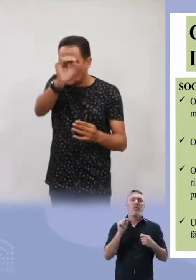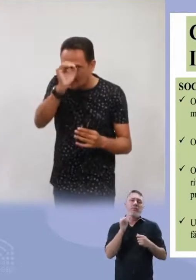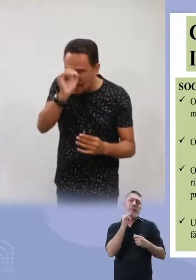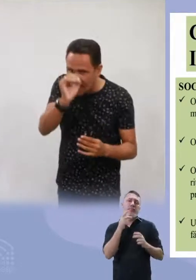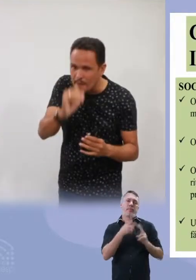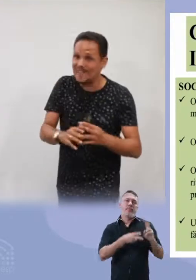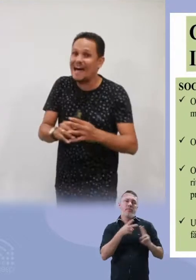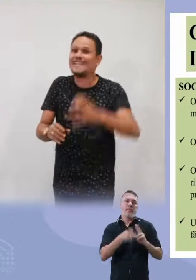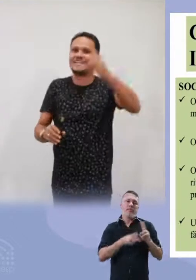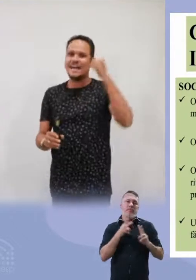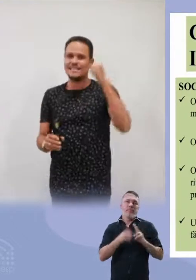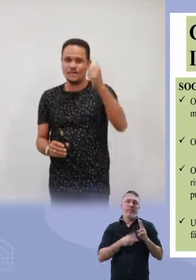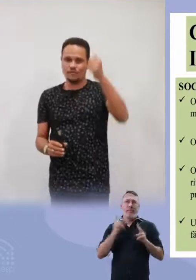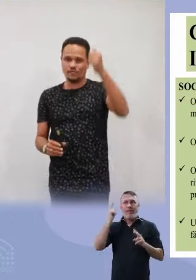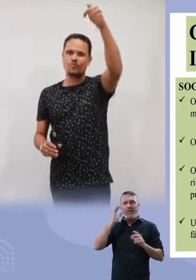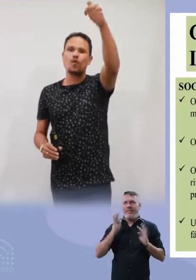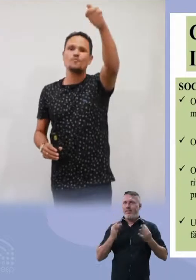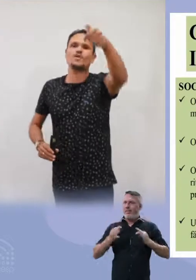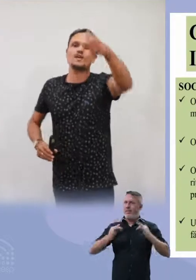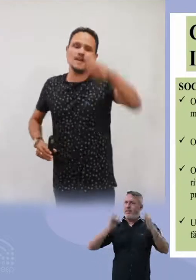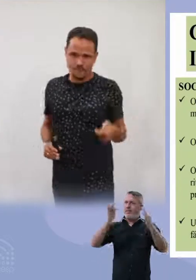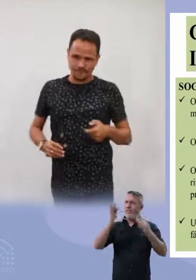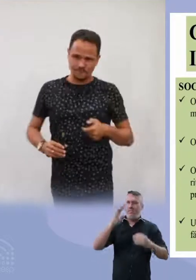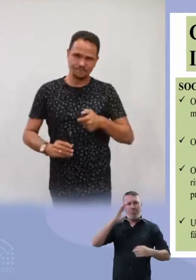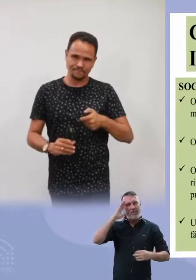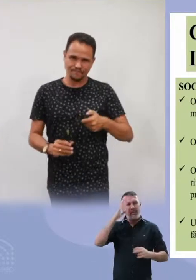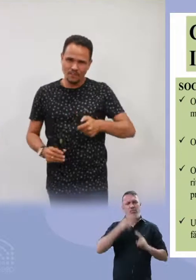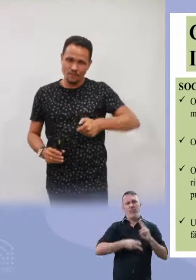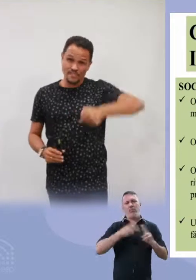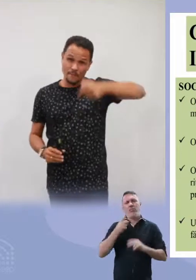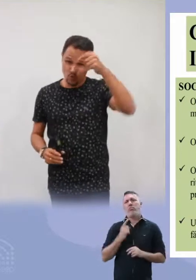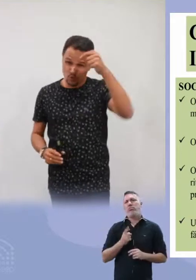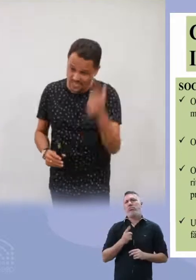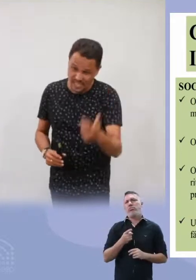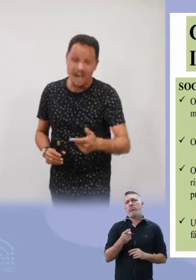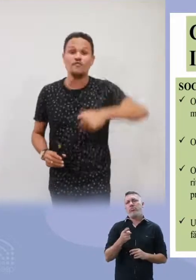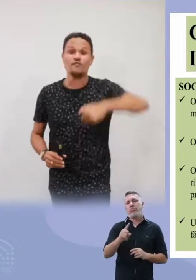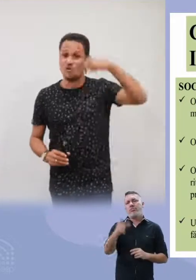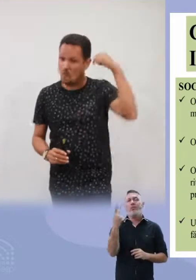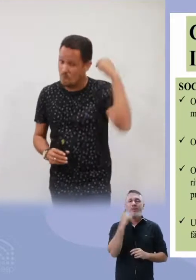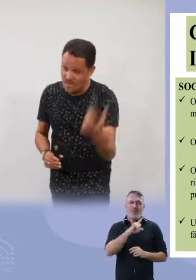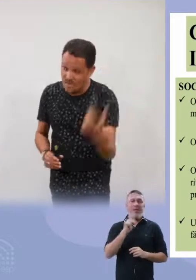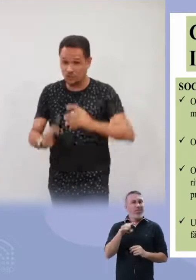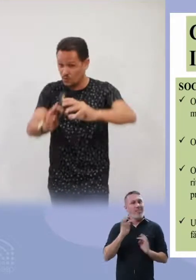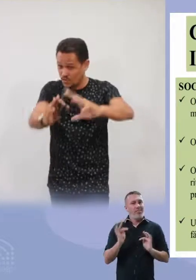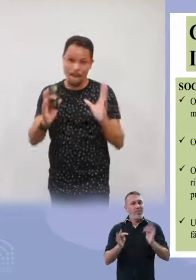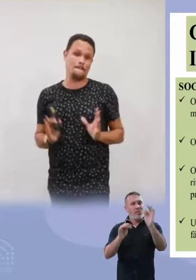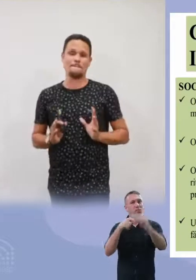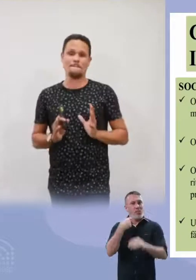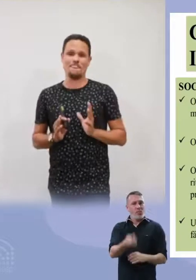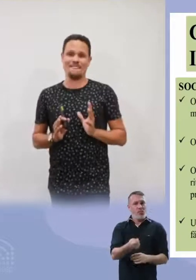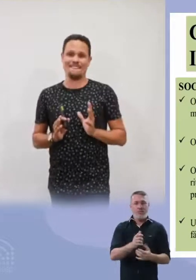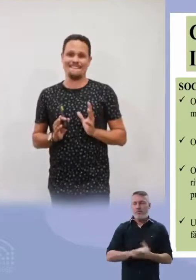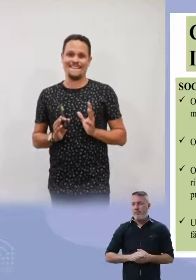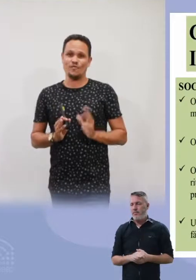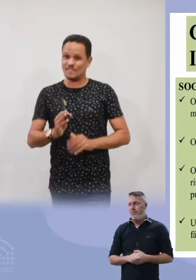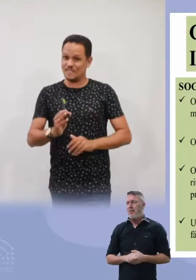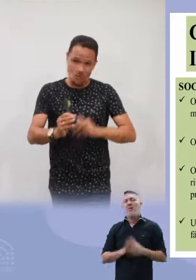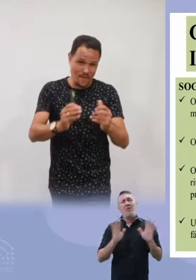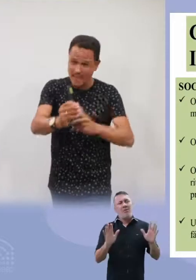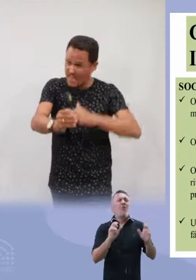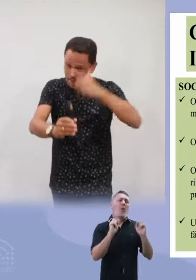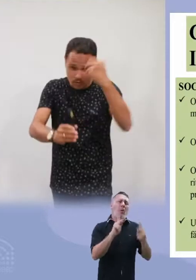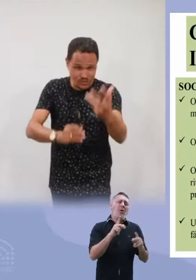Imaginemos você lá atrás. Você era um homem do campo. Você produzia, você comia, era tudo seu.